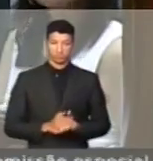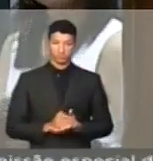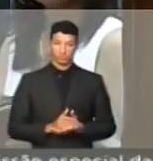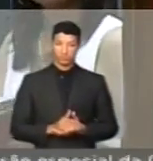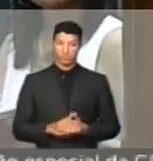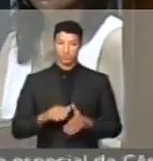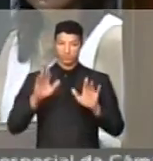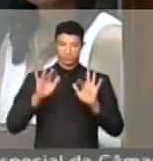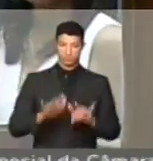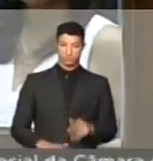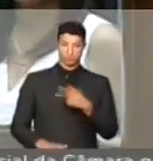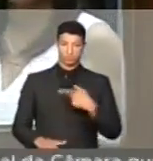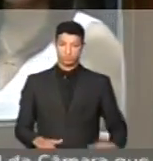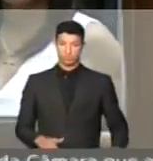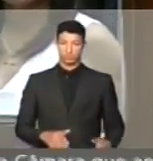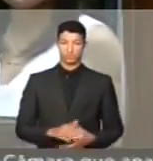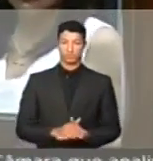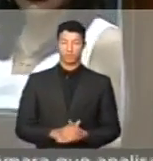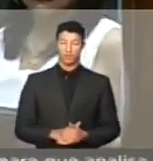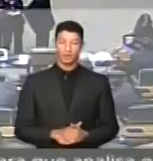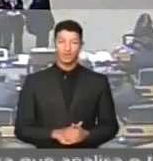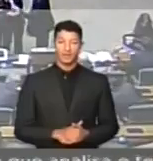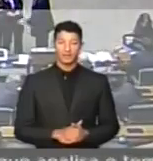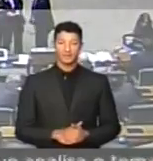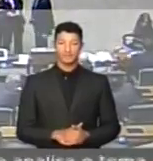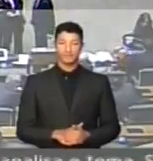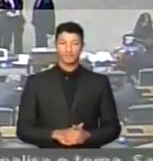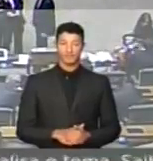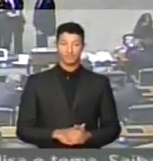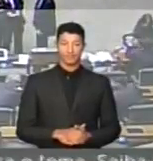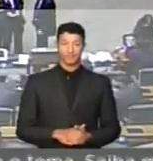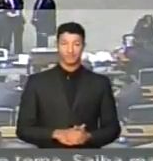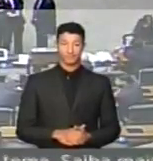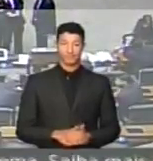Esse é o relatório, senhor presidente. Obrigado, deputado. Passa-se a discussão.